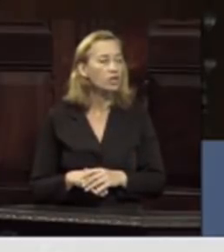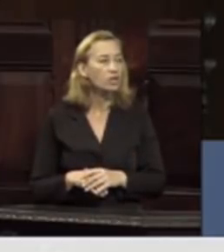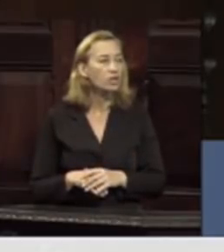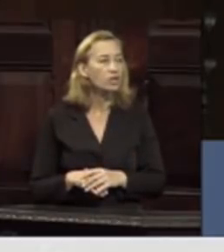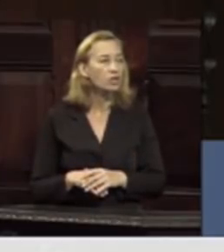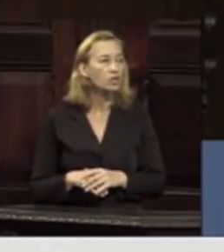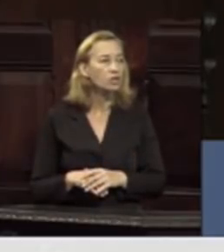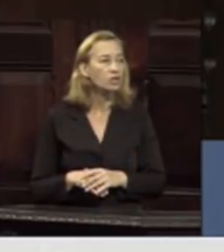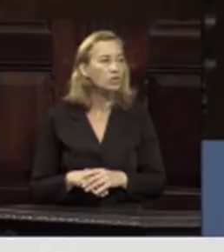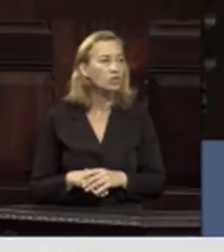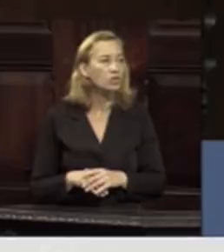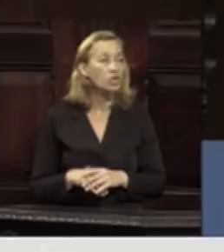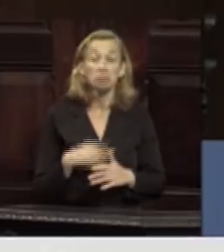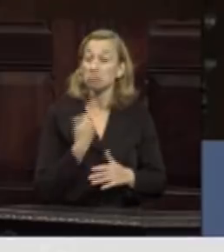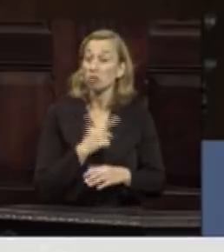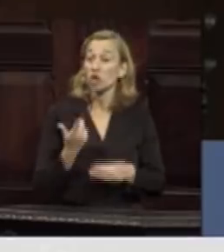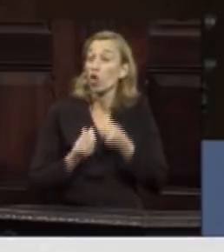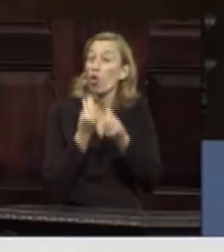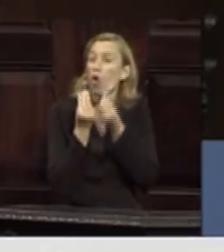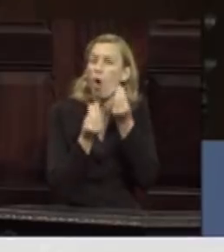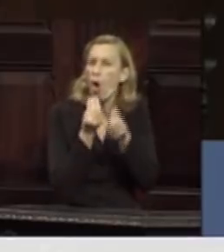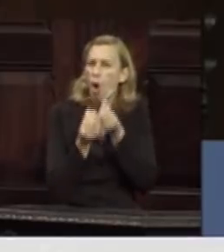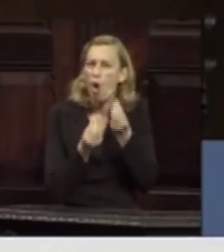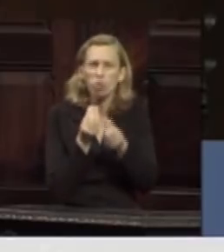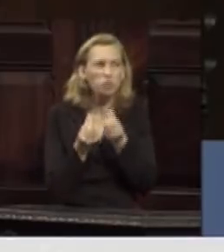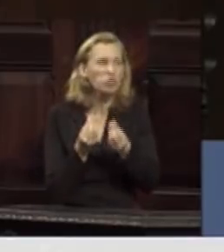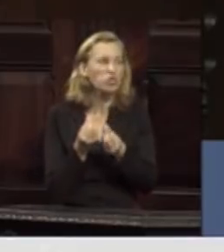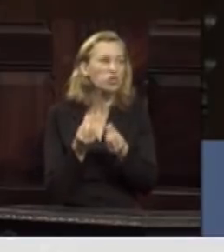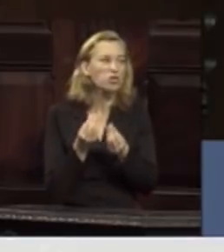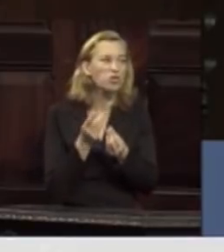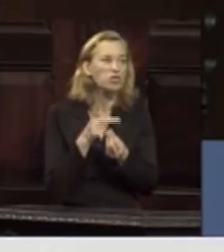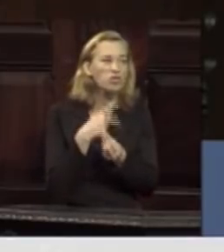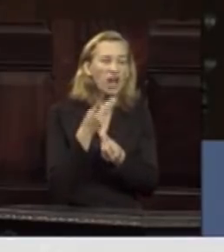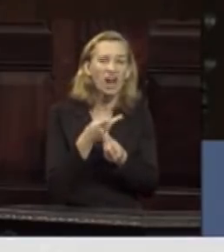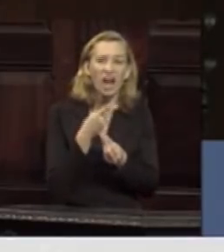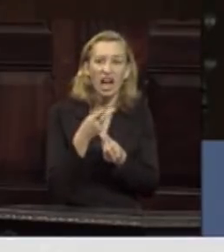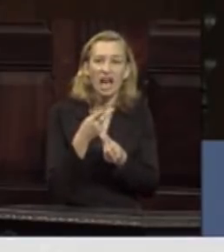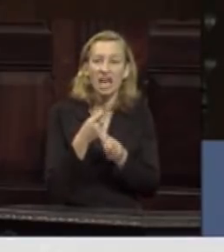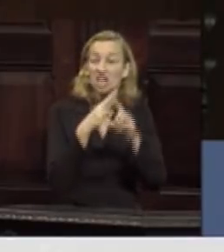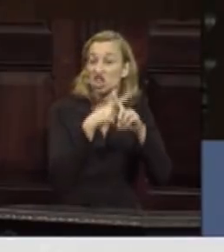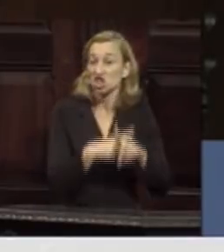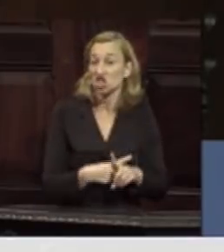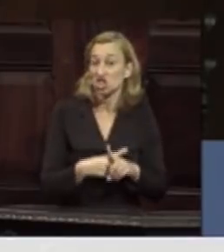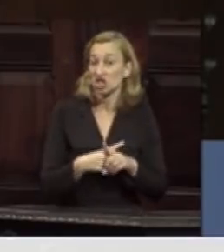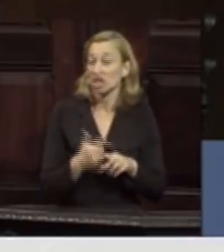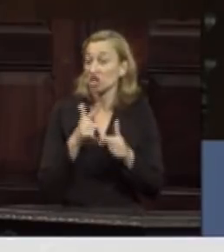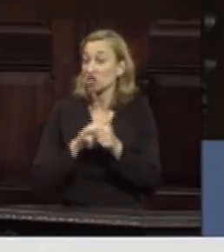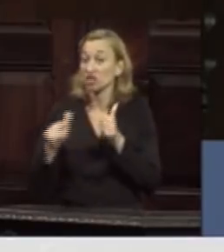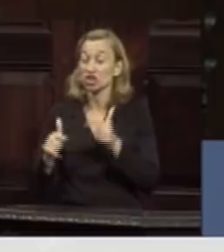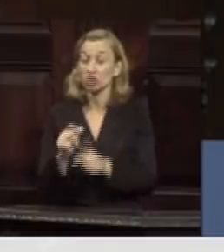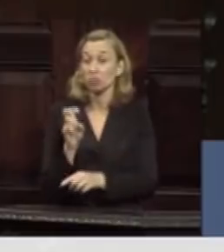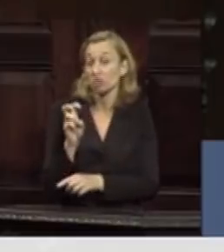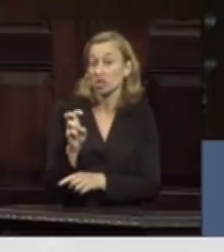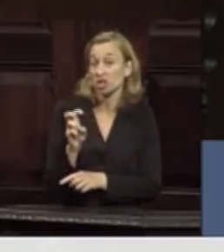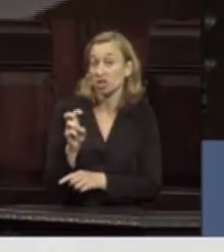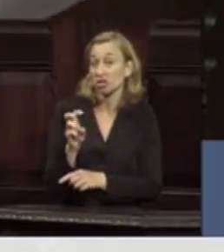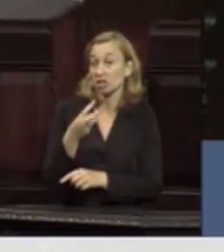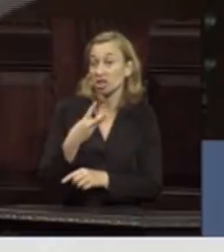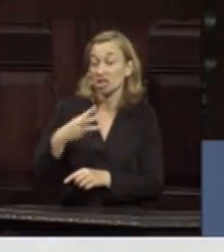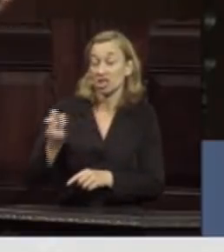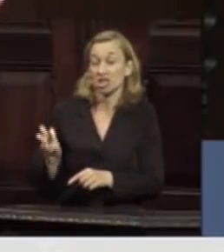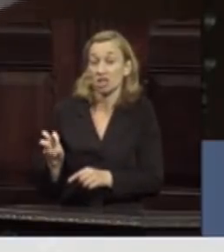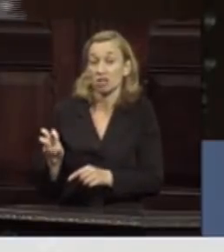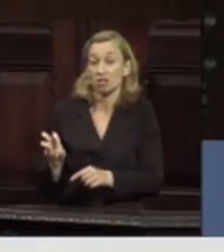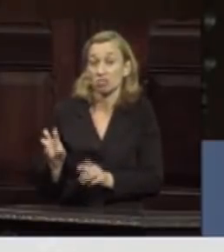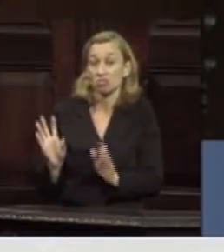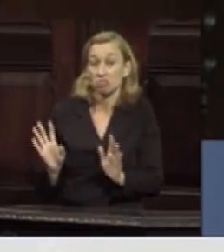não se tem como efetivamente dizer é de X, é de Y, tanto é que vai de 25% a 35%, podendo chegar